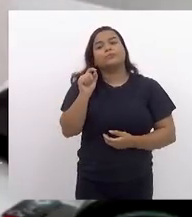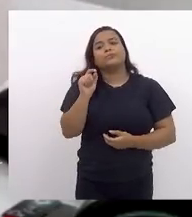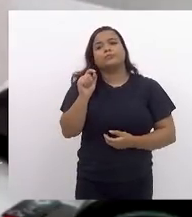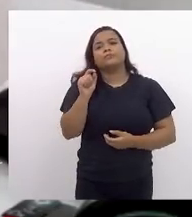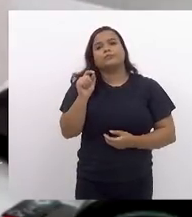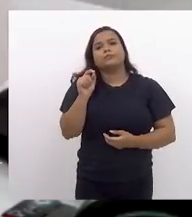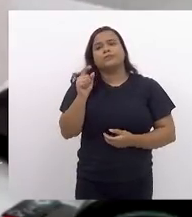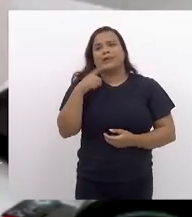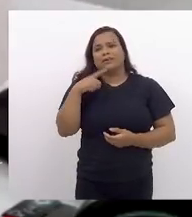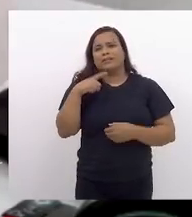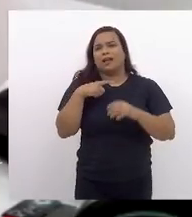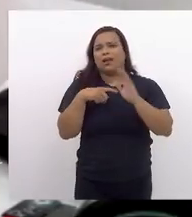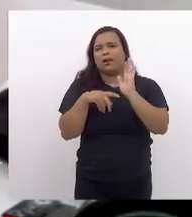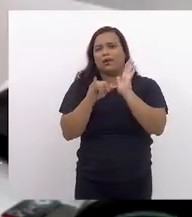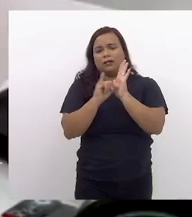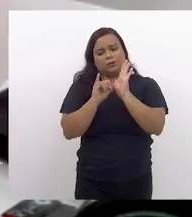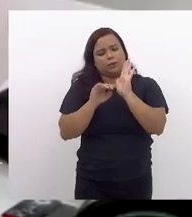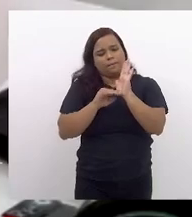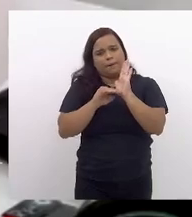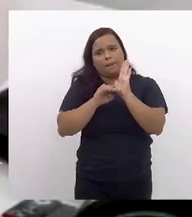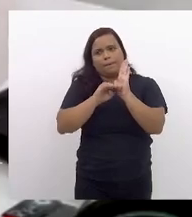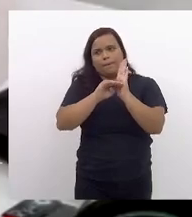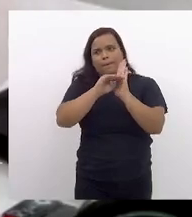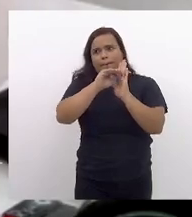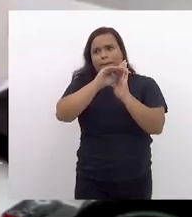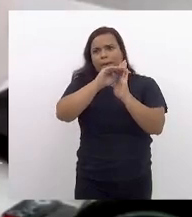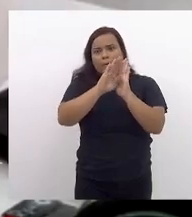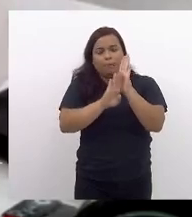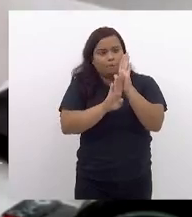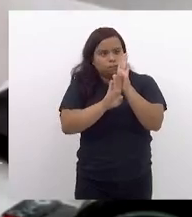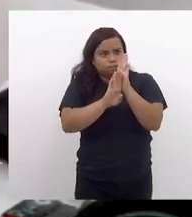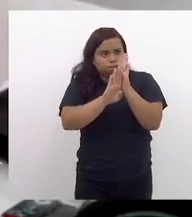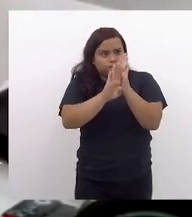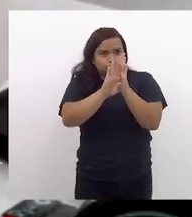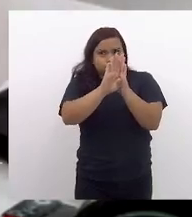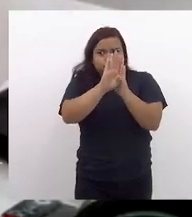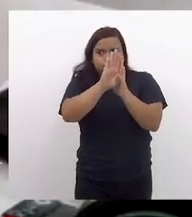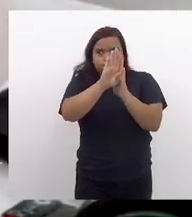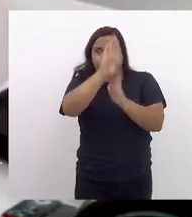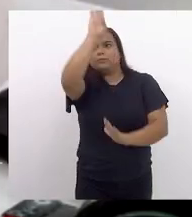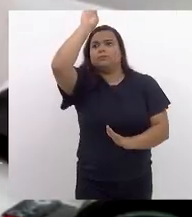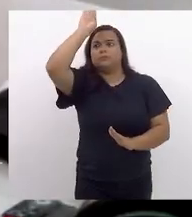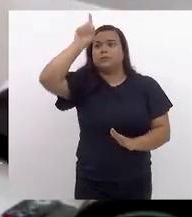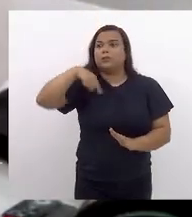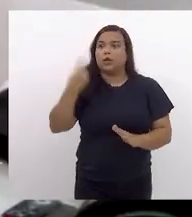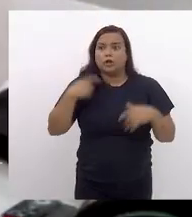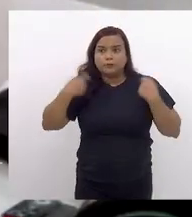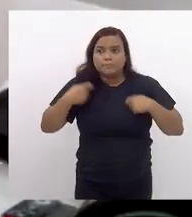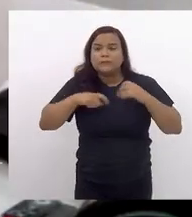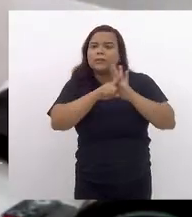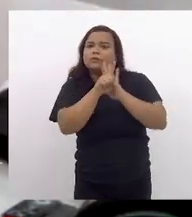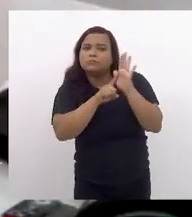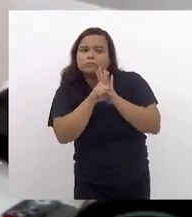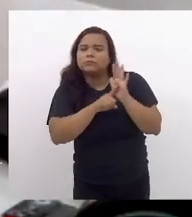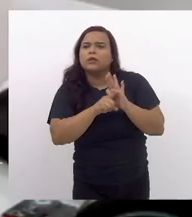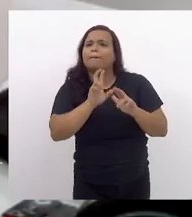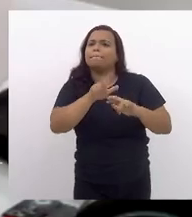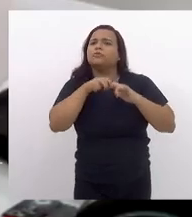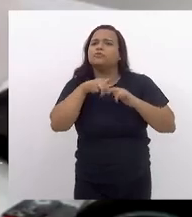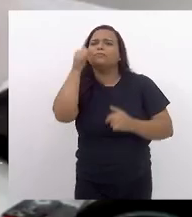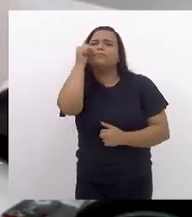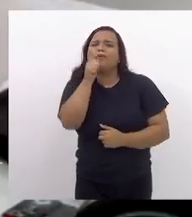os índices explodiram, né? E a gente precisa analisar por que as mulheres estão